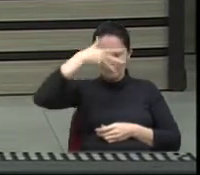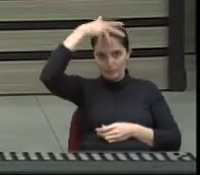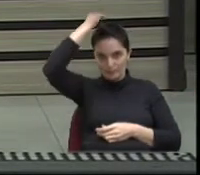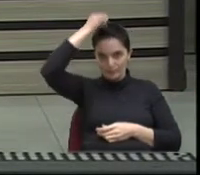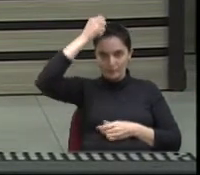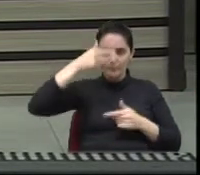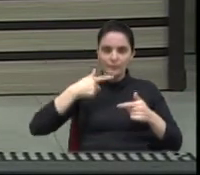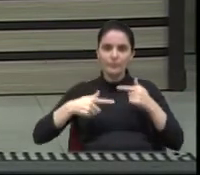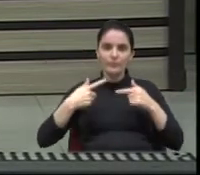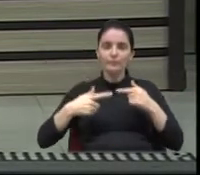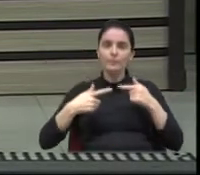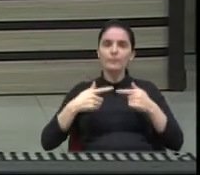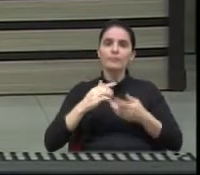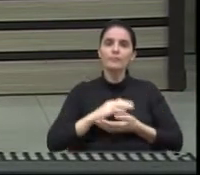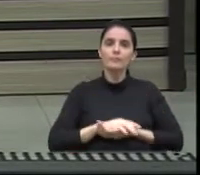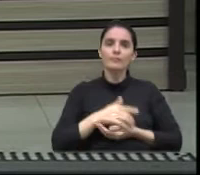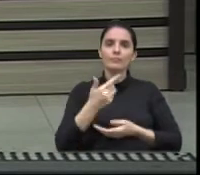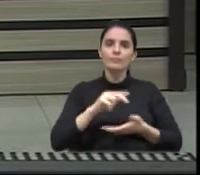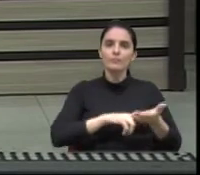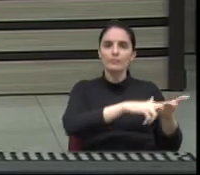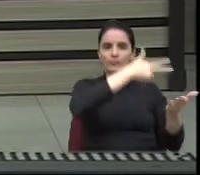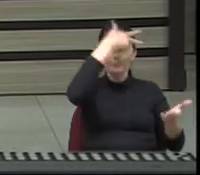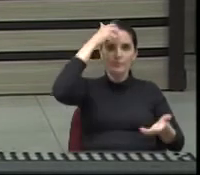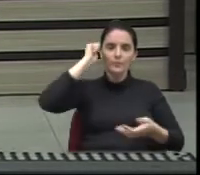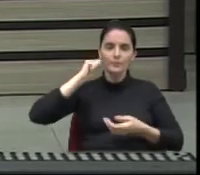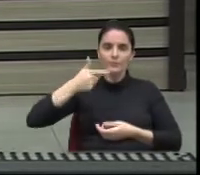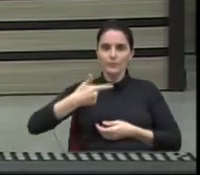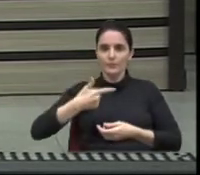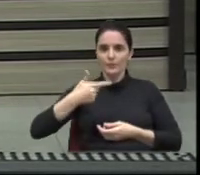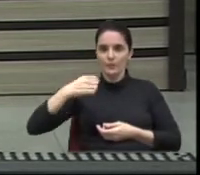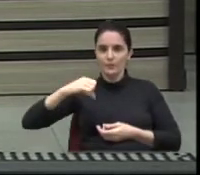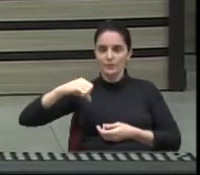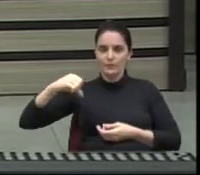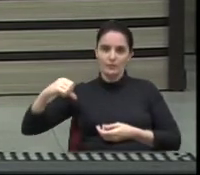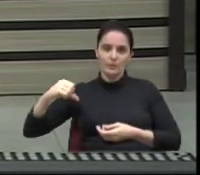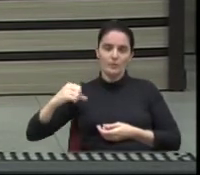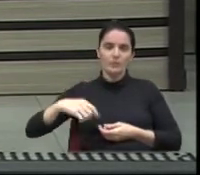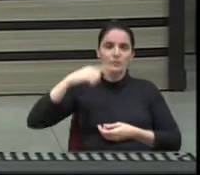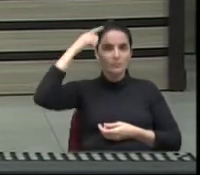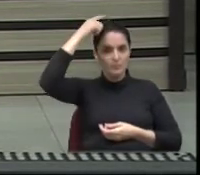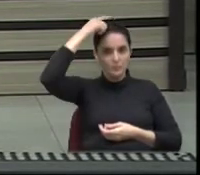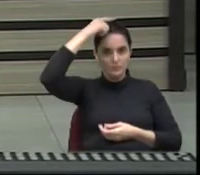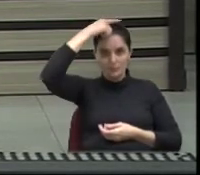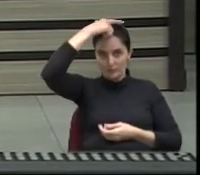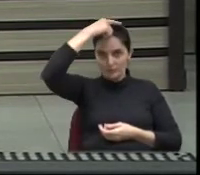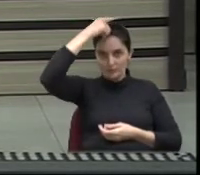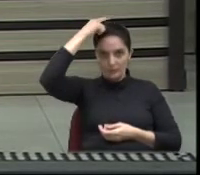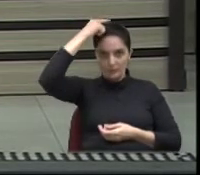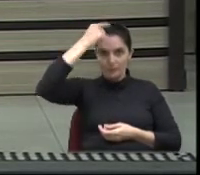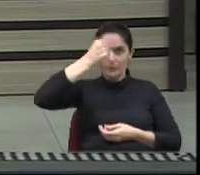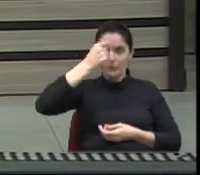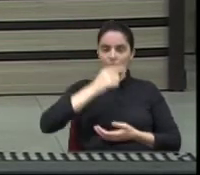Em discussão, não havendo executivo. 299, doutor Rafael Camargo. Em discussão,